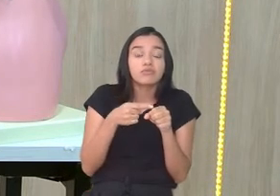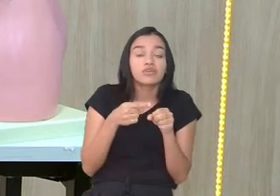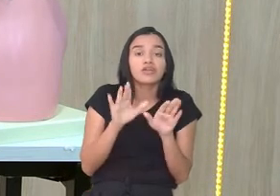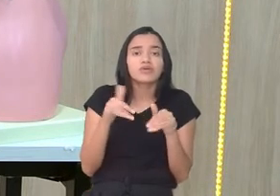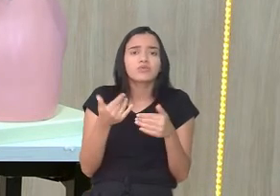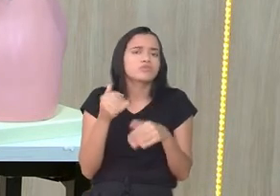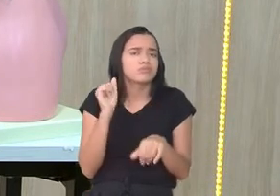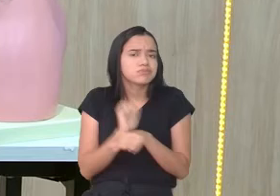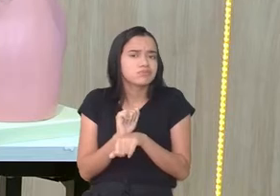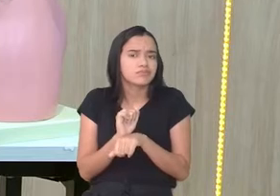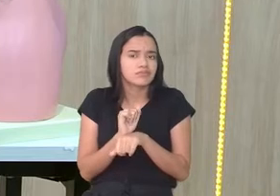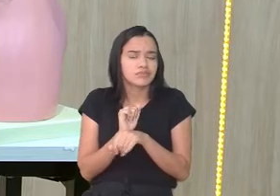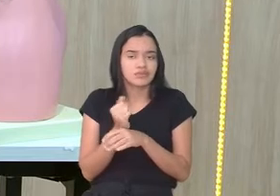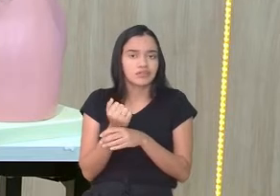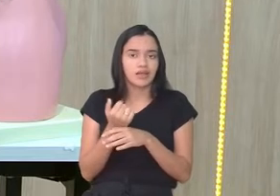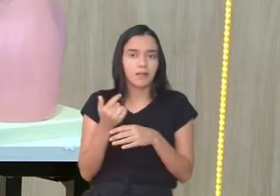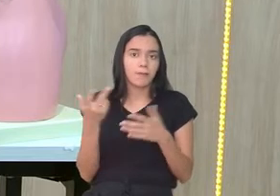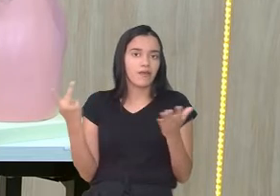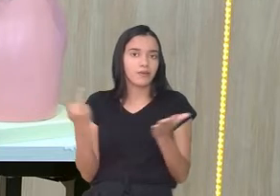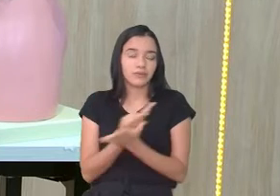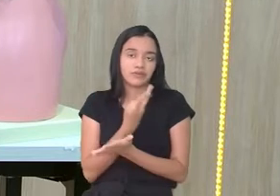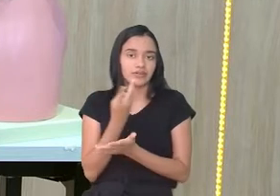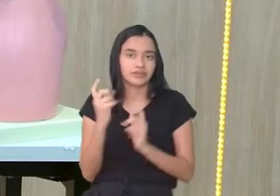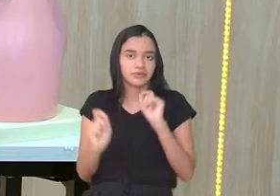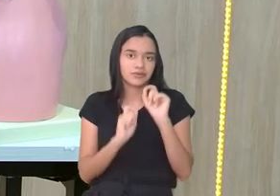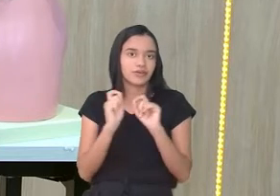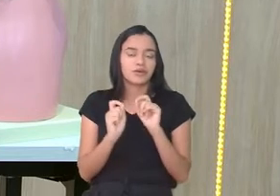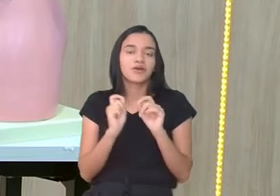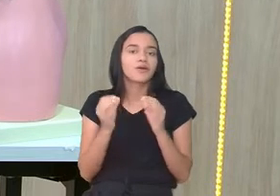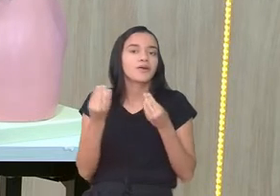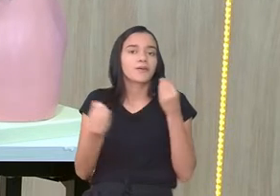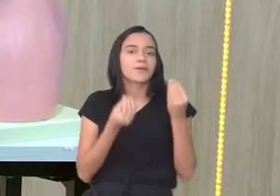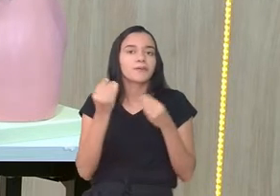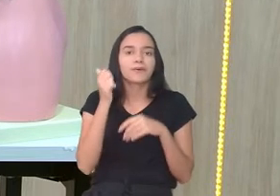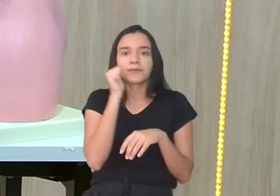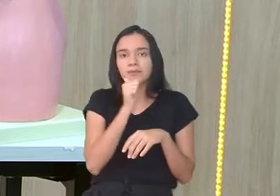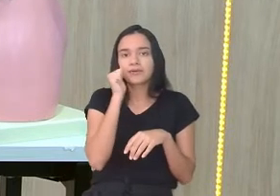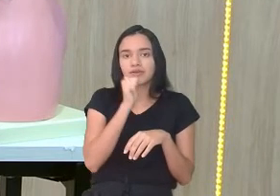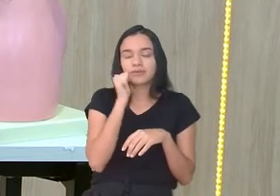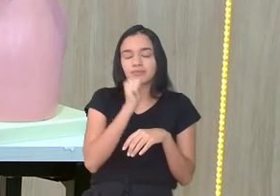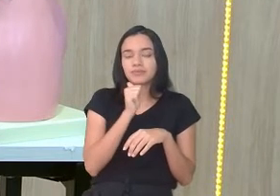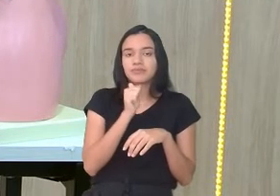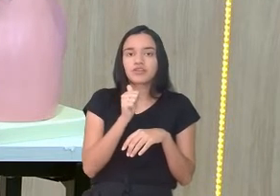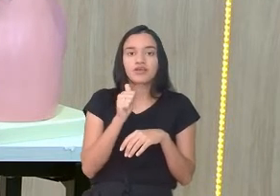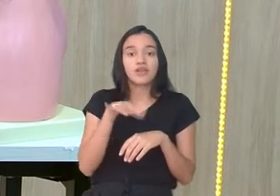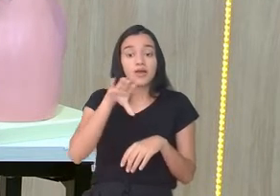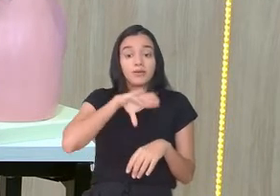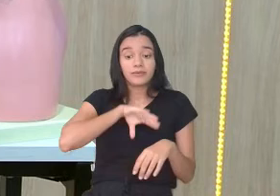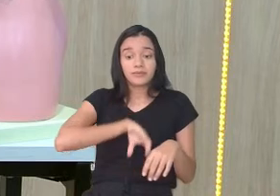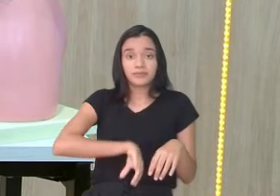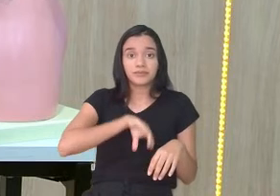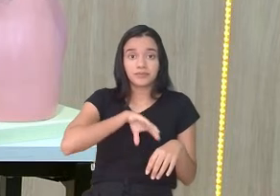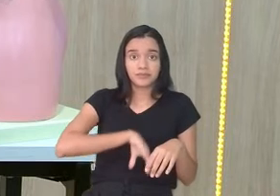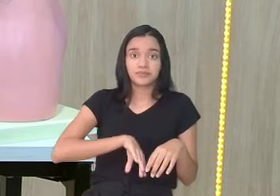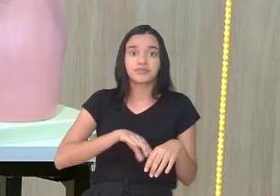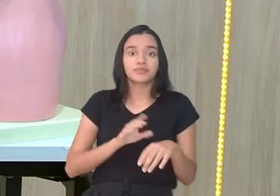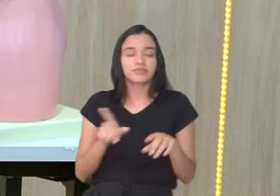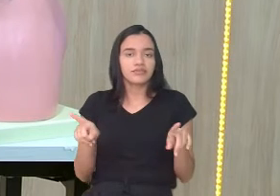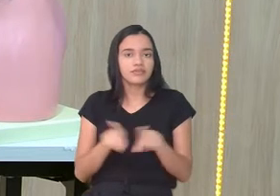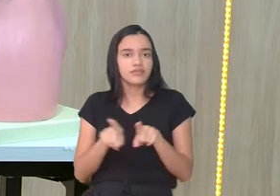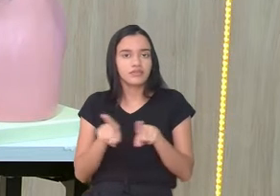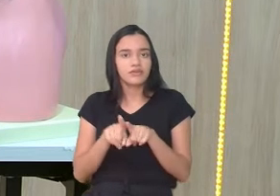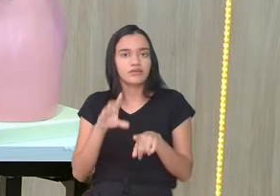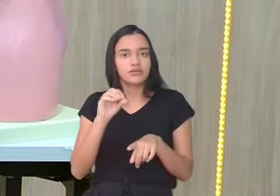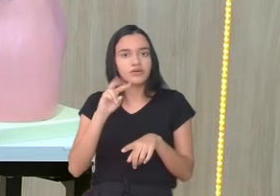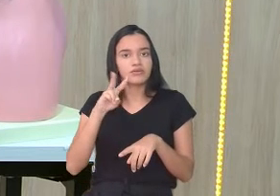que acontece no útero, não é? Como é que a mulher, o período de menstruação, do ciclo de ovulação